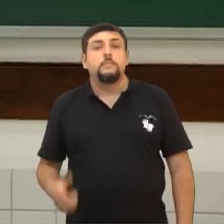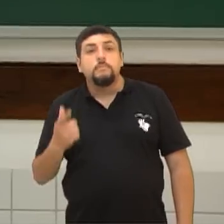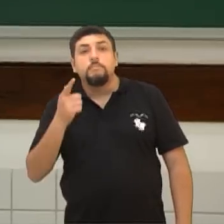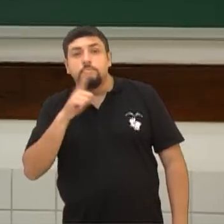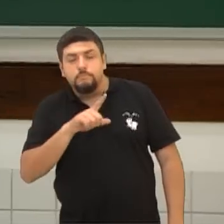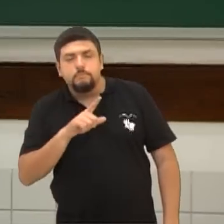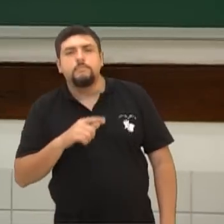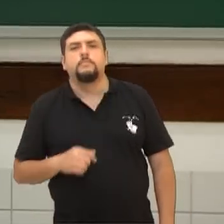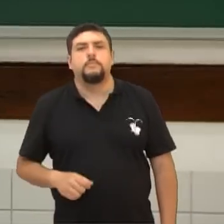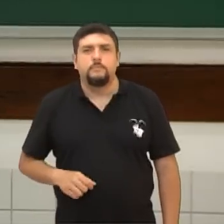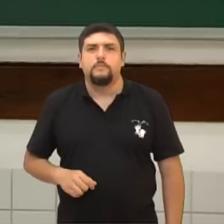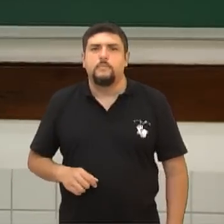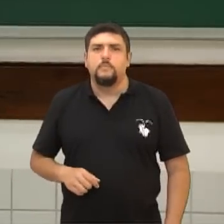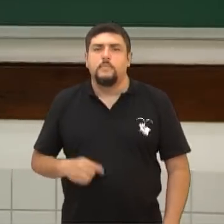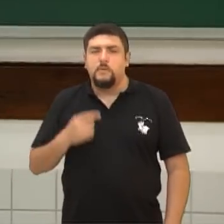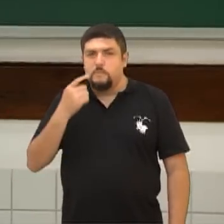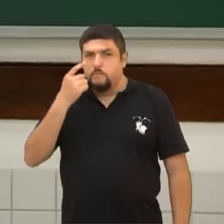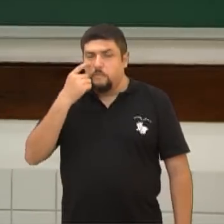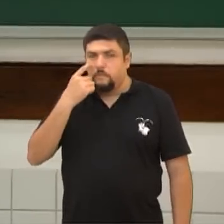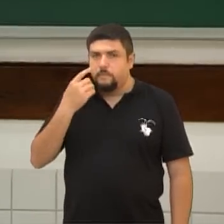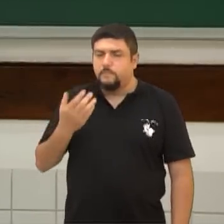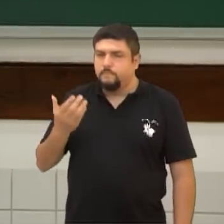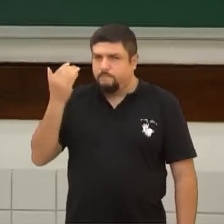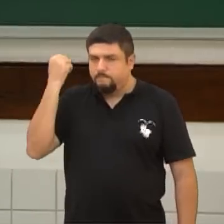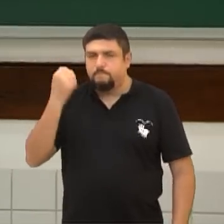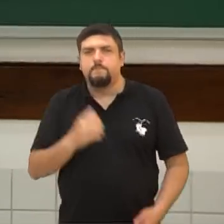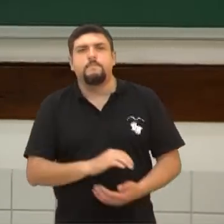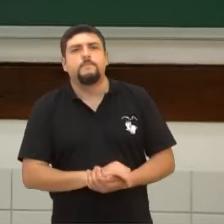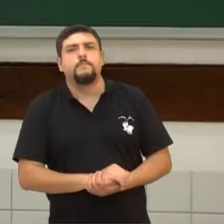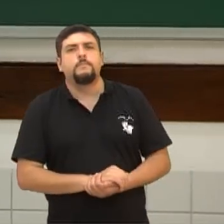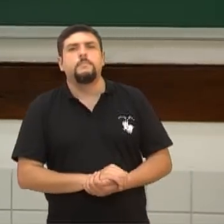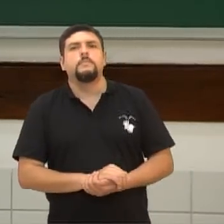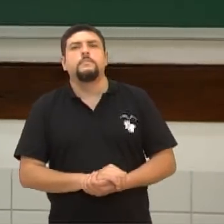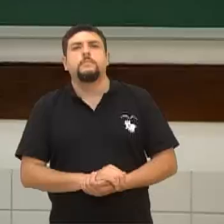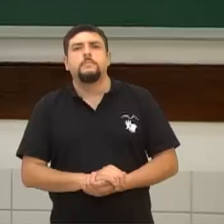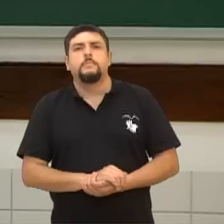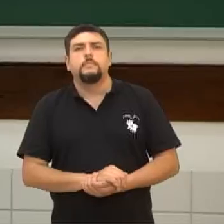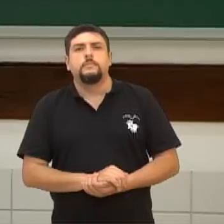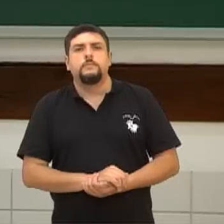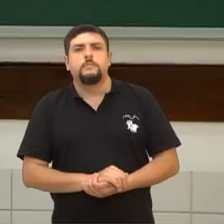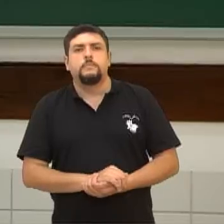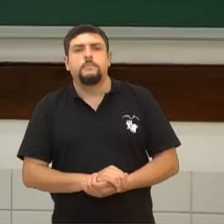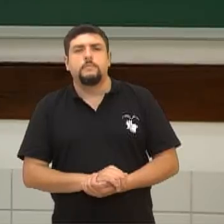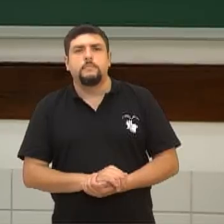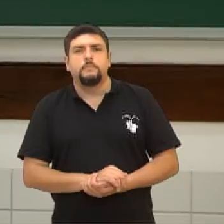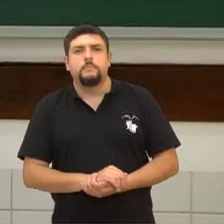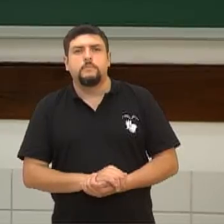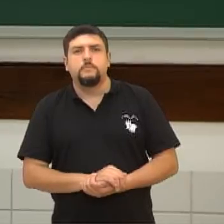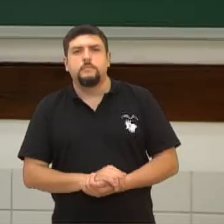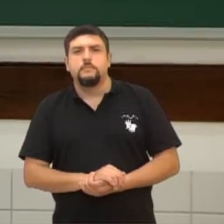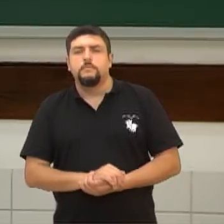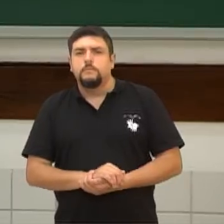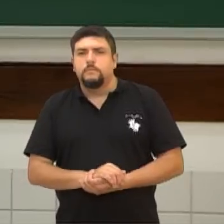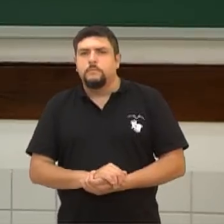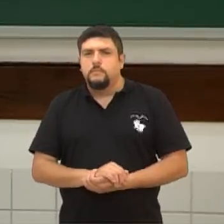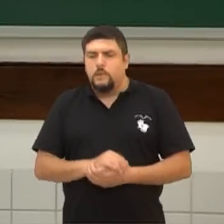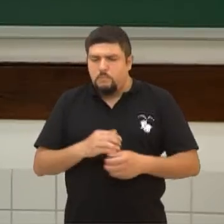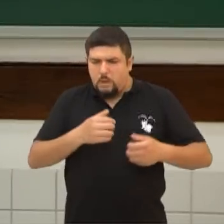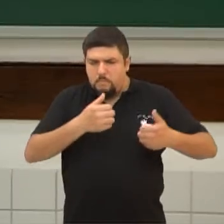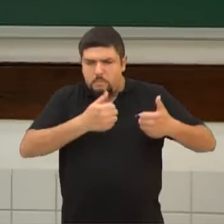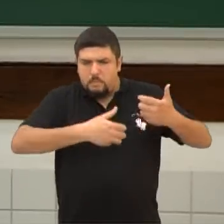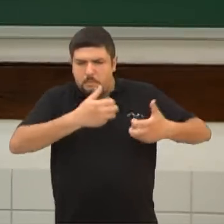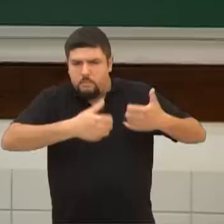resolveu? Então, vamos conferir? Ótimo. Professora, conforme a explicação sua, eu já fiz